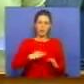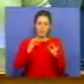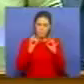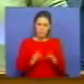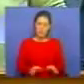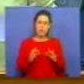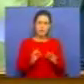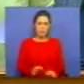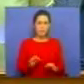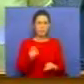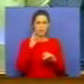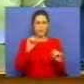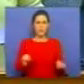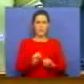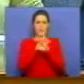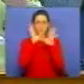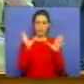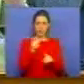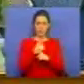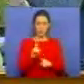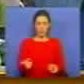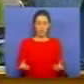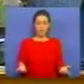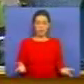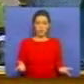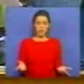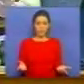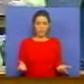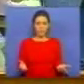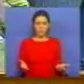que o Sr. Ministro esclarecesse, porque